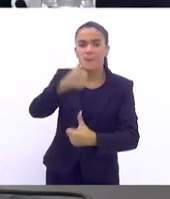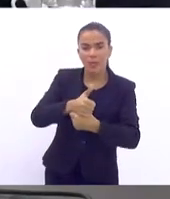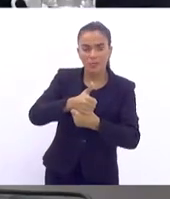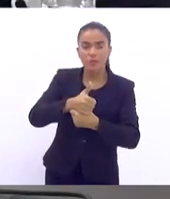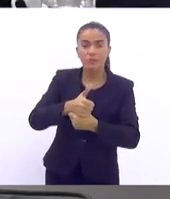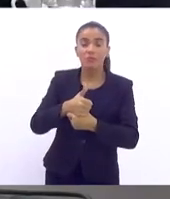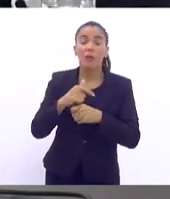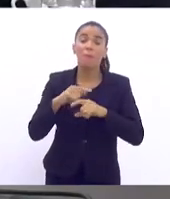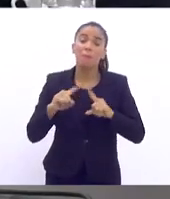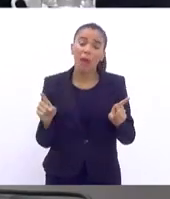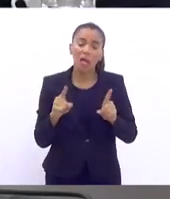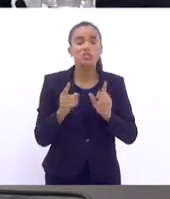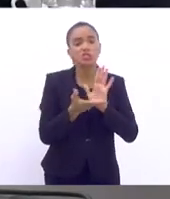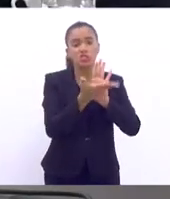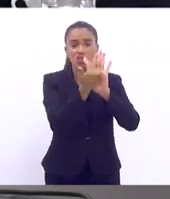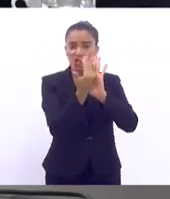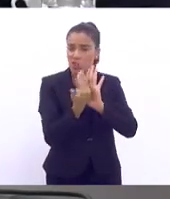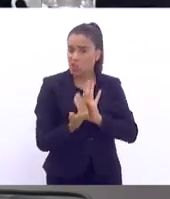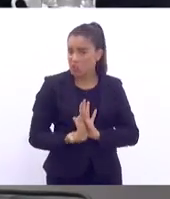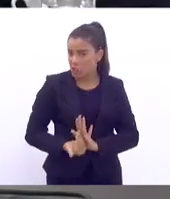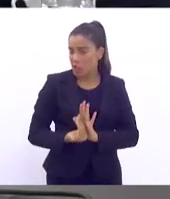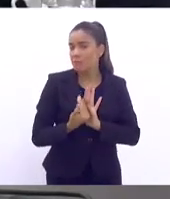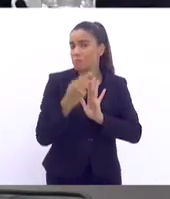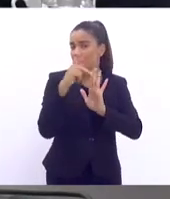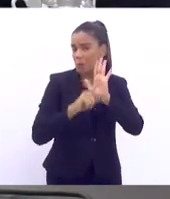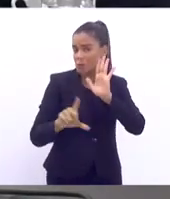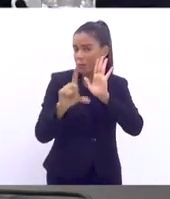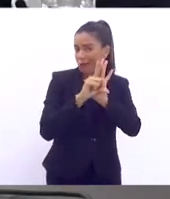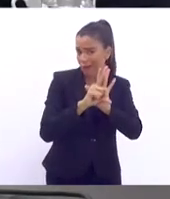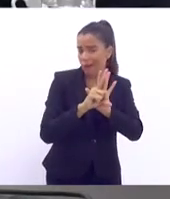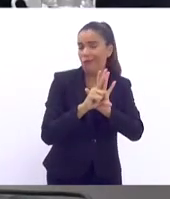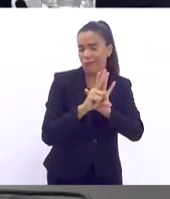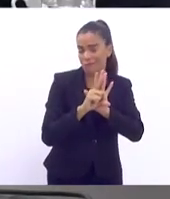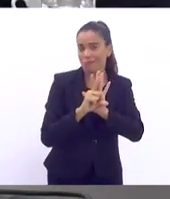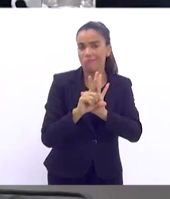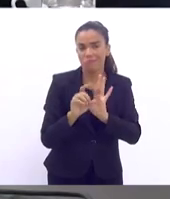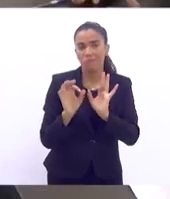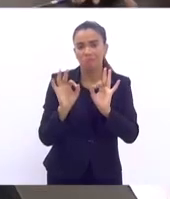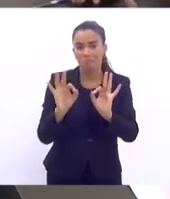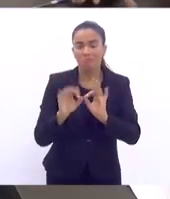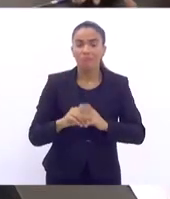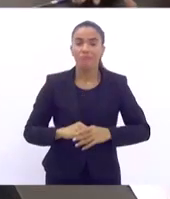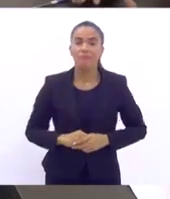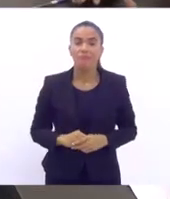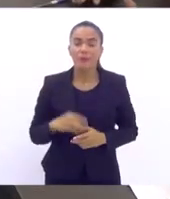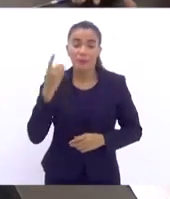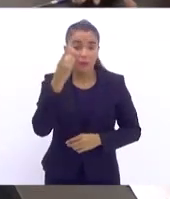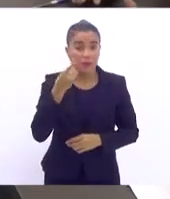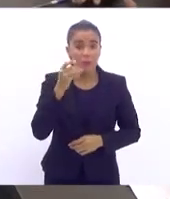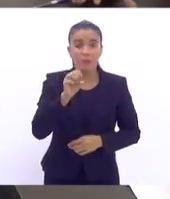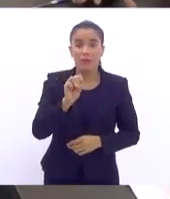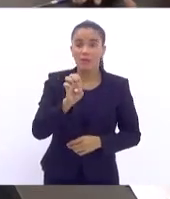mas de qualquer forma é tão retirados os projetos apresentados pelos colegas aqui deputado serafini